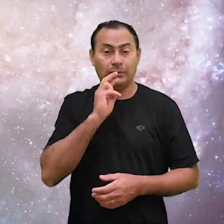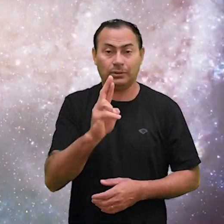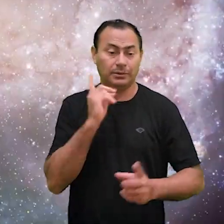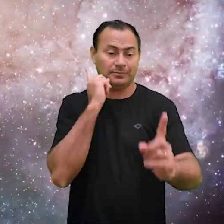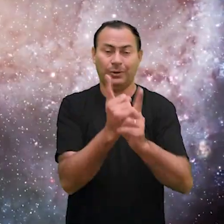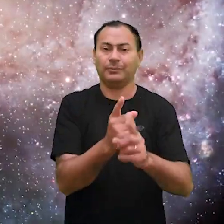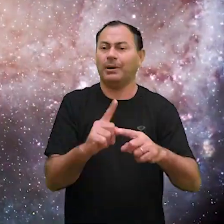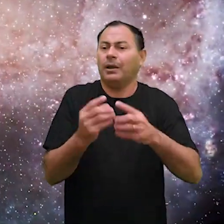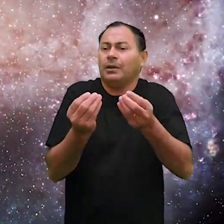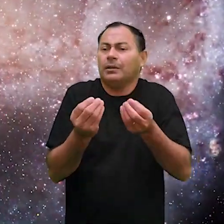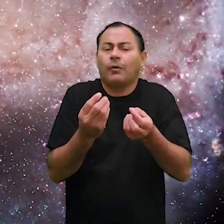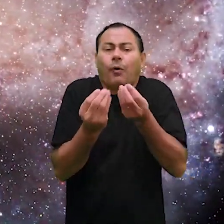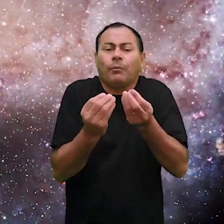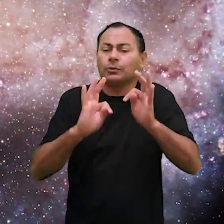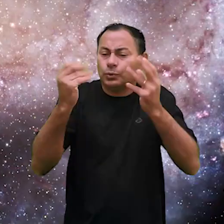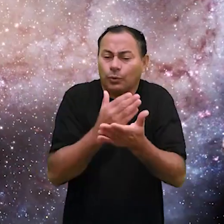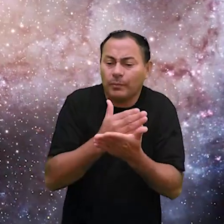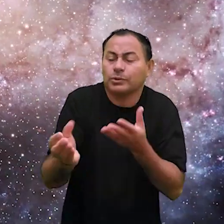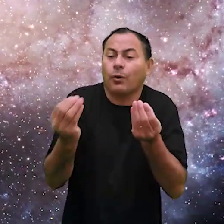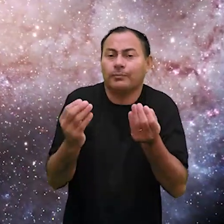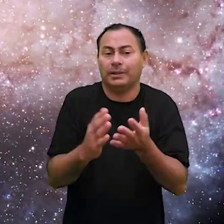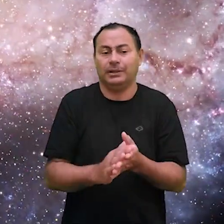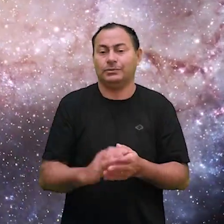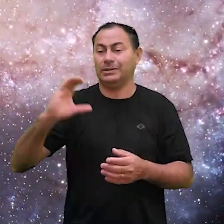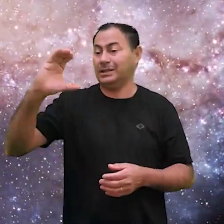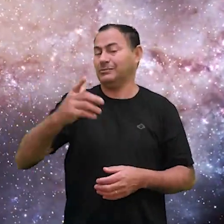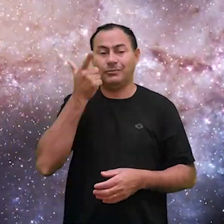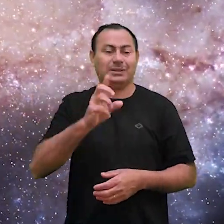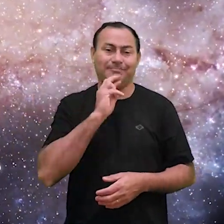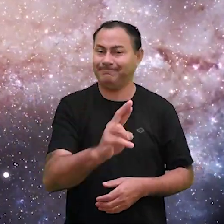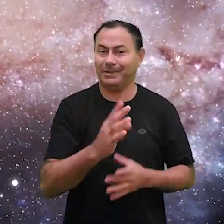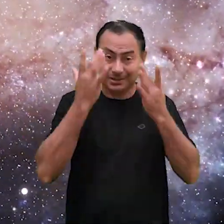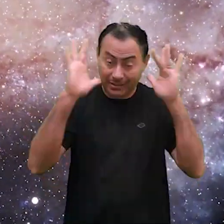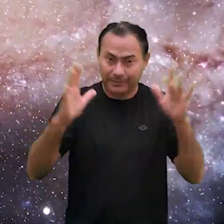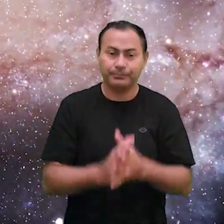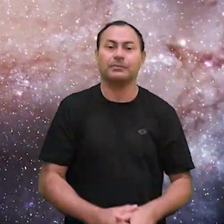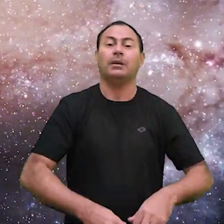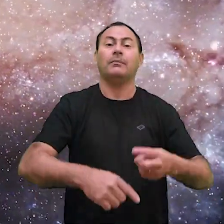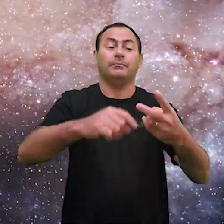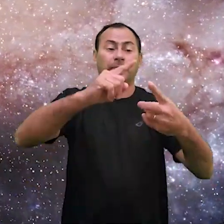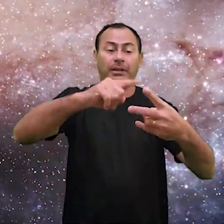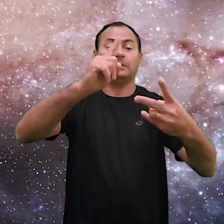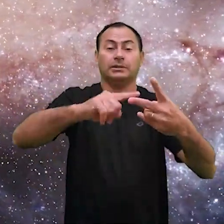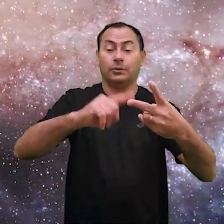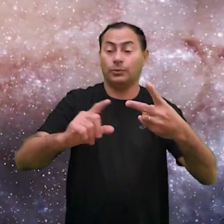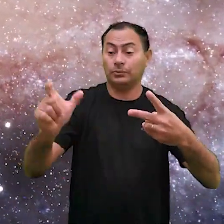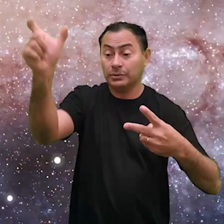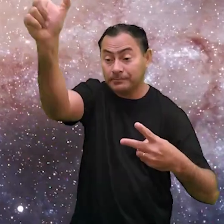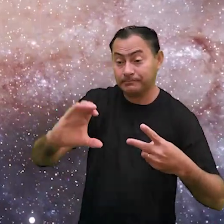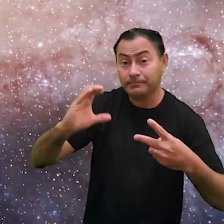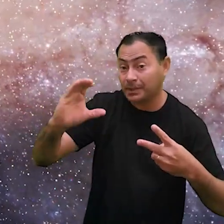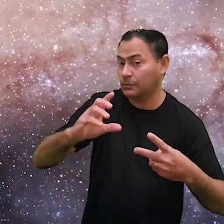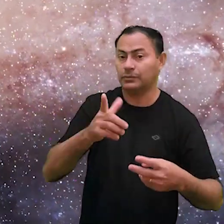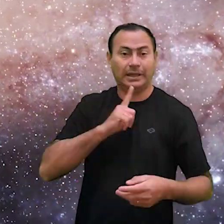encontrar uma resposta para a pergunta, mas como tudo começou? Eles não conseguem responder. O segundo ponto para o